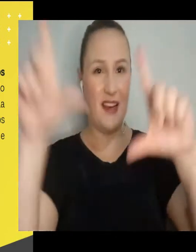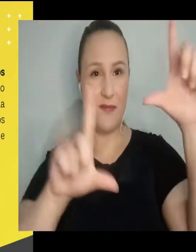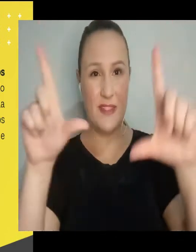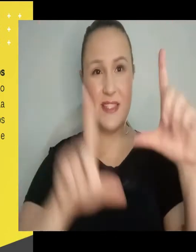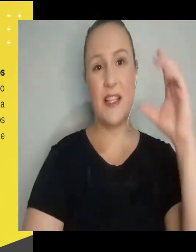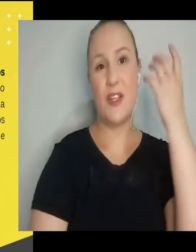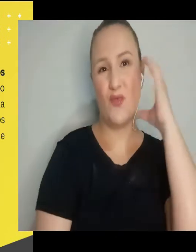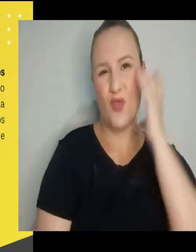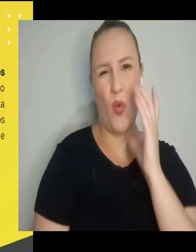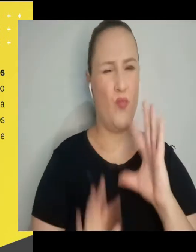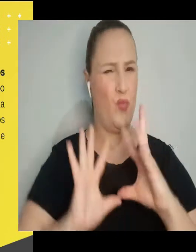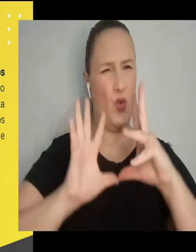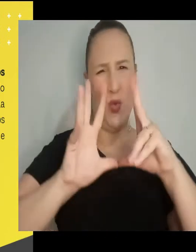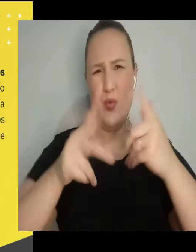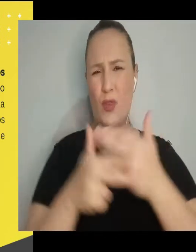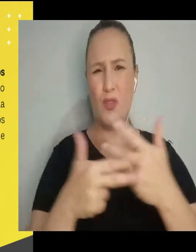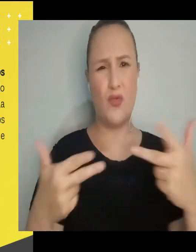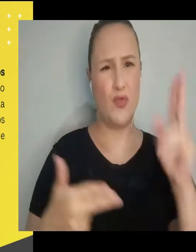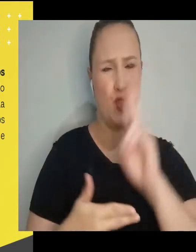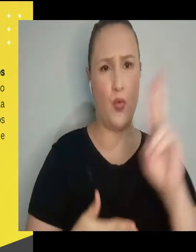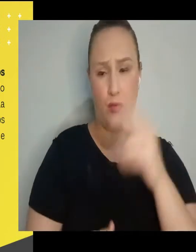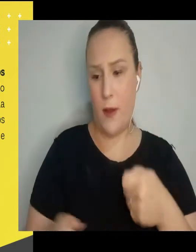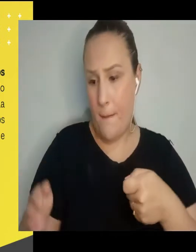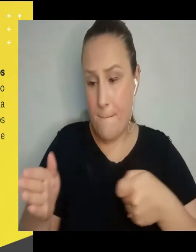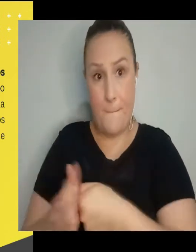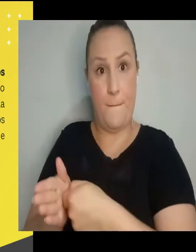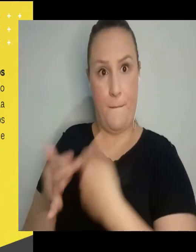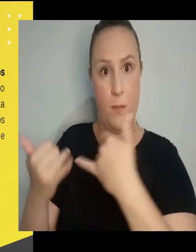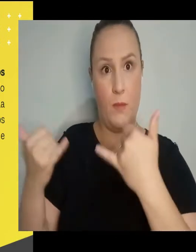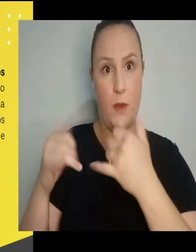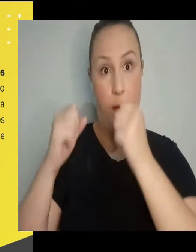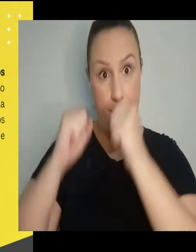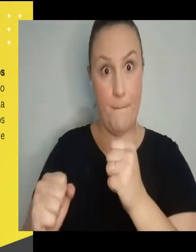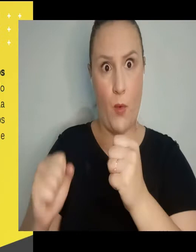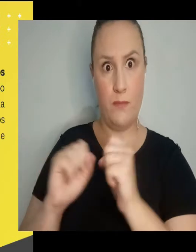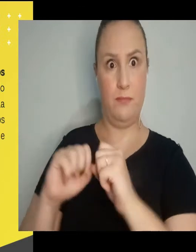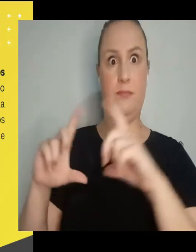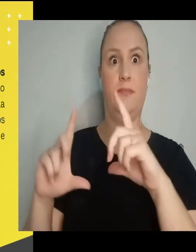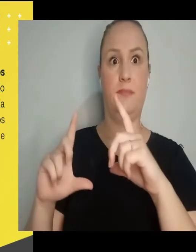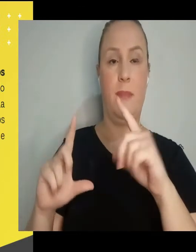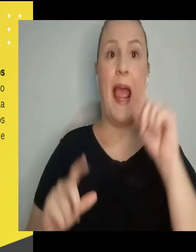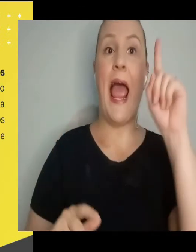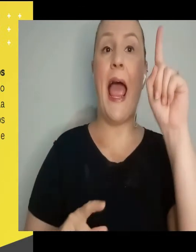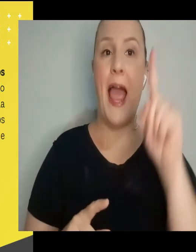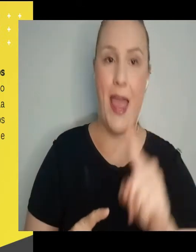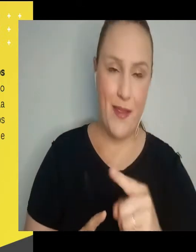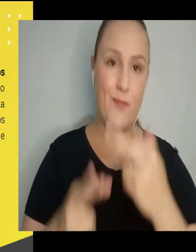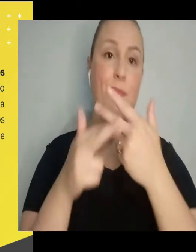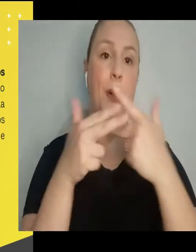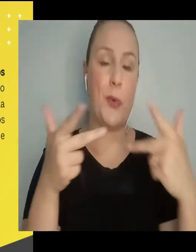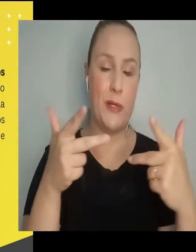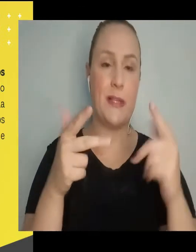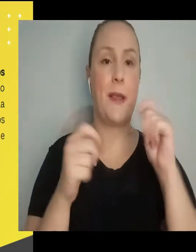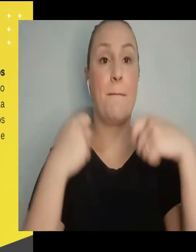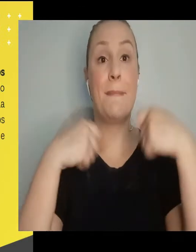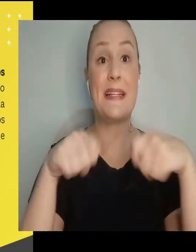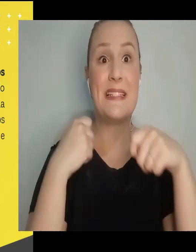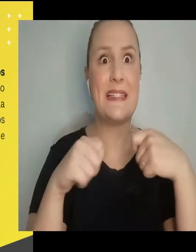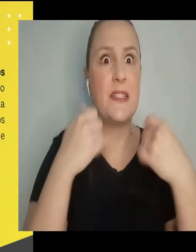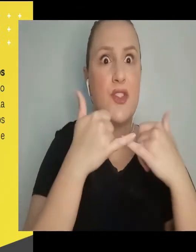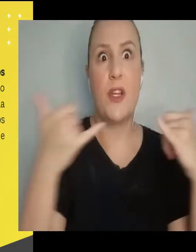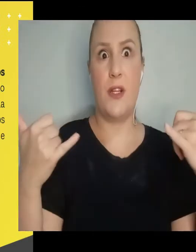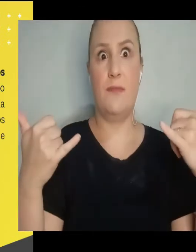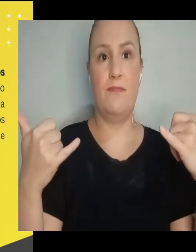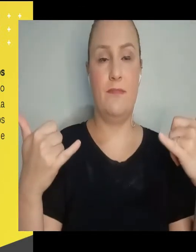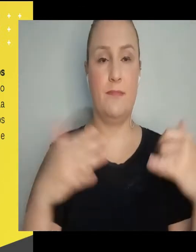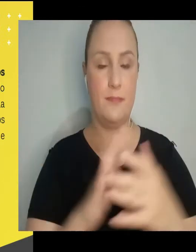nossa geladeira, televisão, equipamento de som, todo equipamento que a gente coloca na tomada para que ele possa